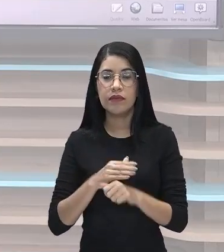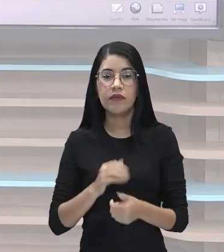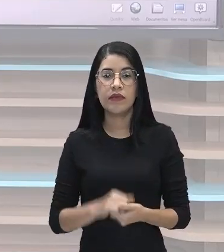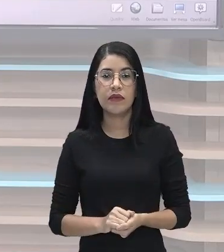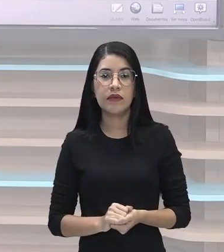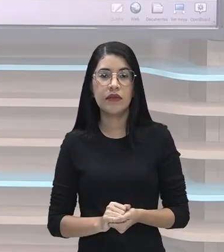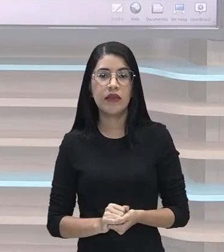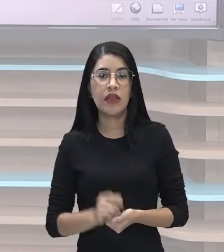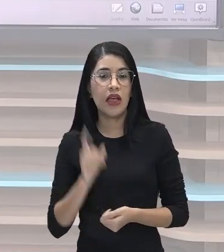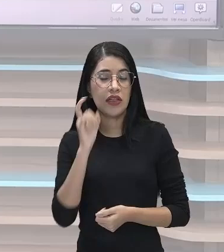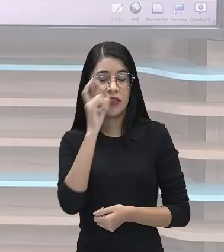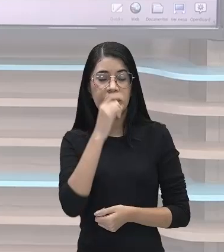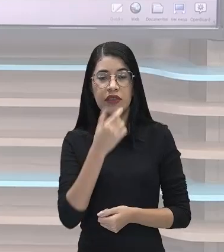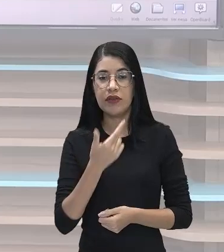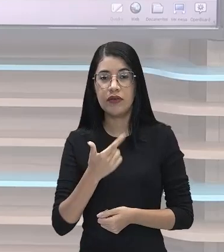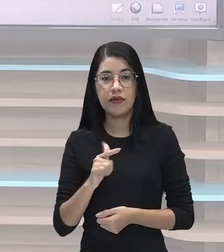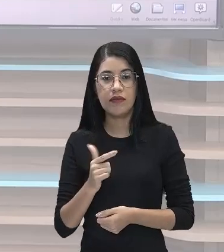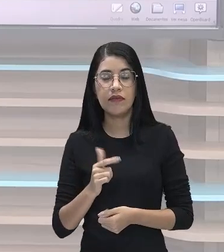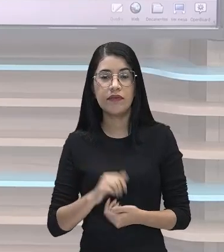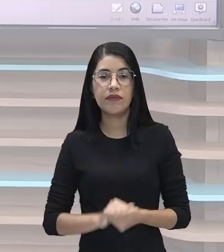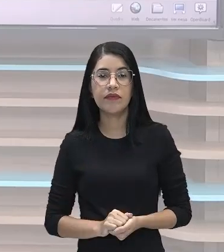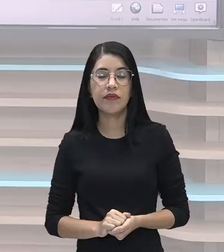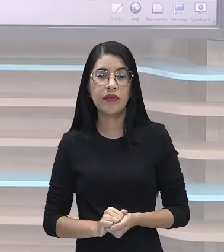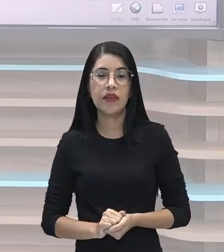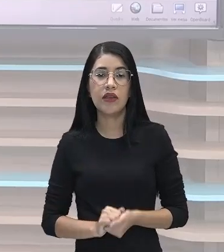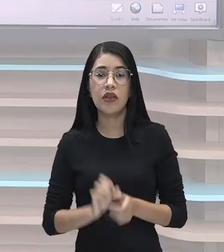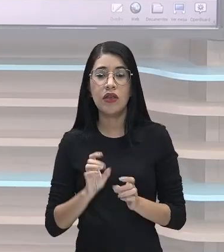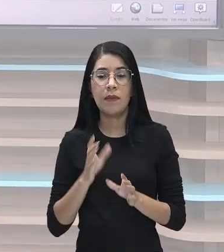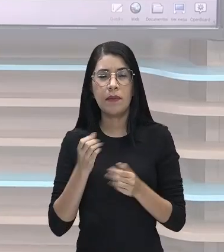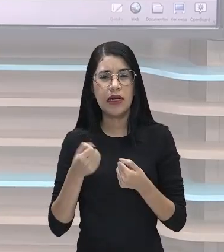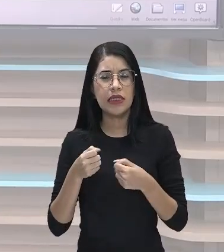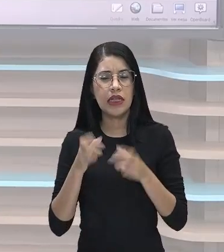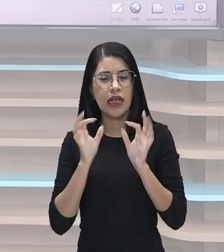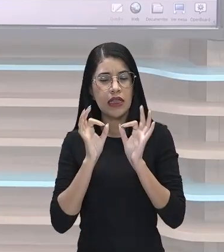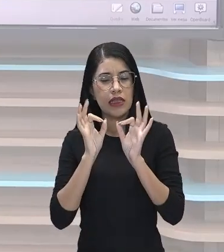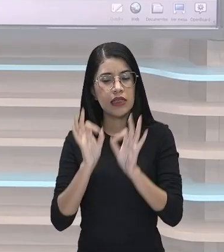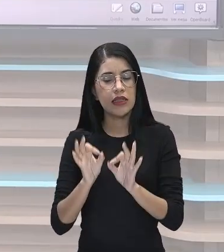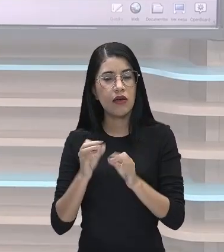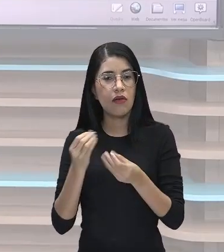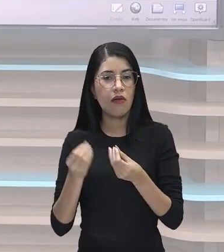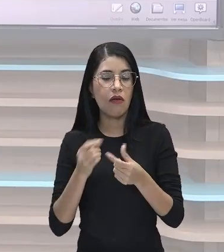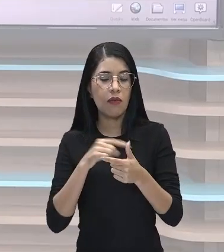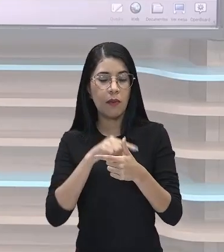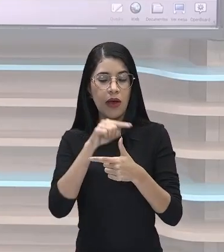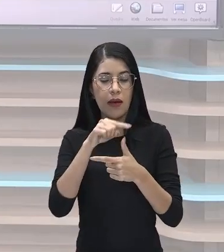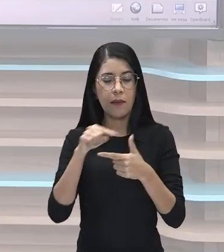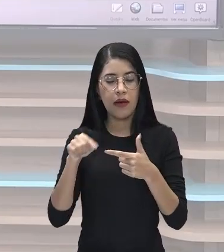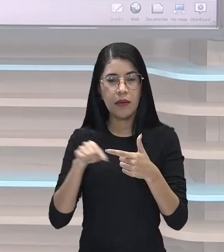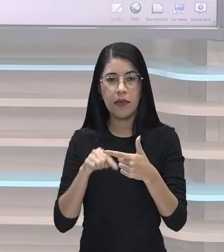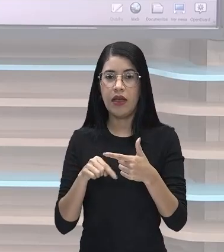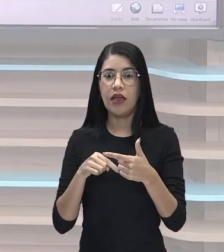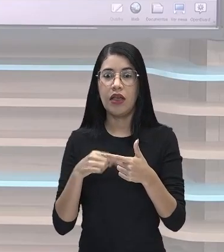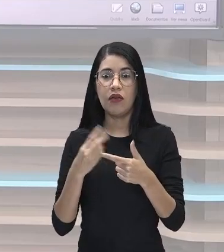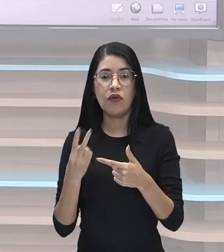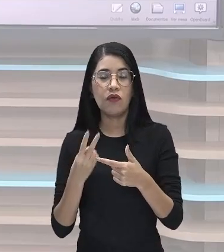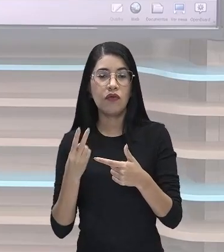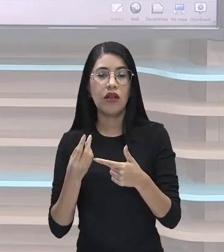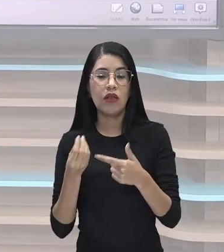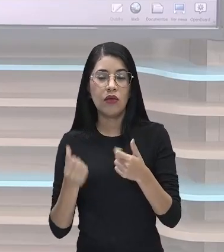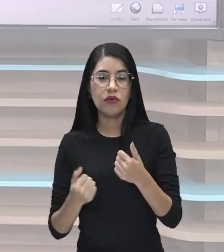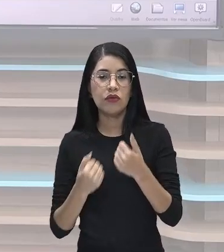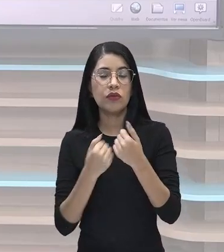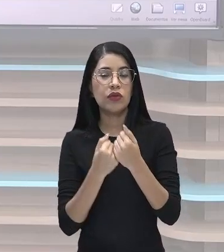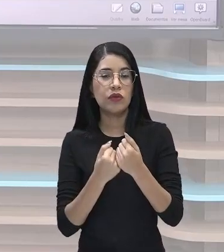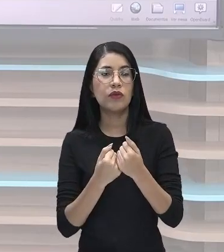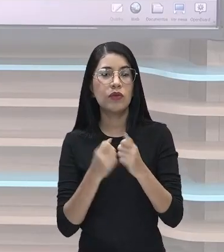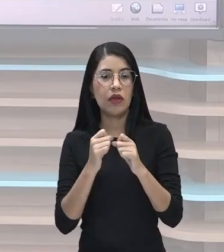muito mistério, não tem muita dificuldade. Basta a gente identificar quem é cateto e quem é hipotenusa, para poder substituir e não